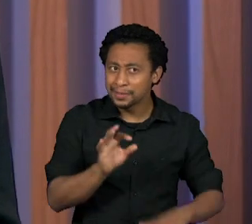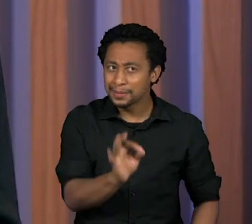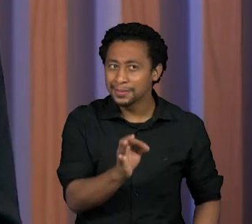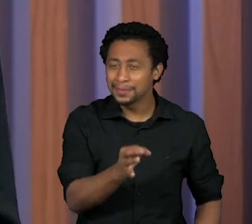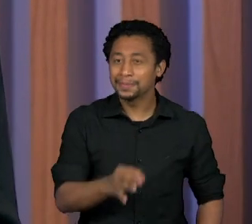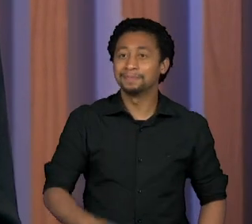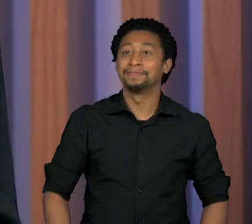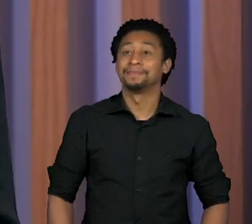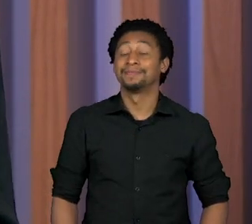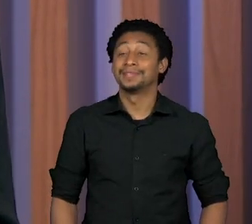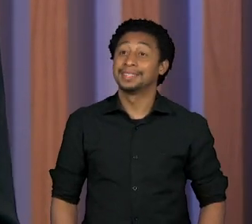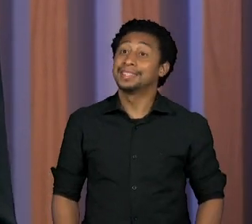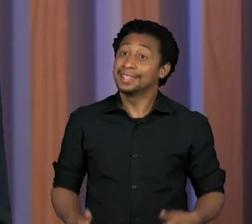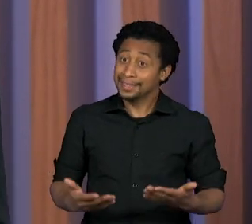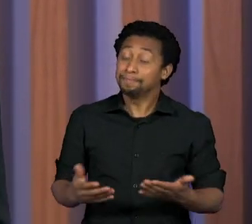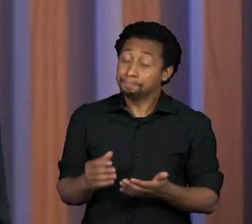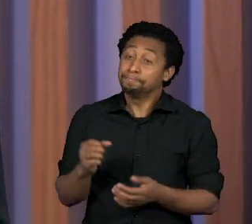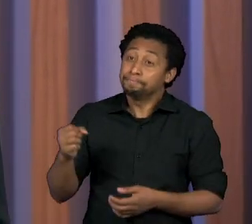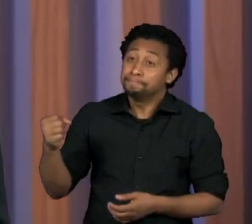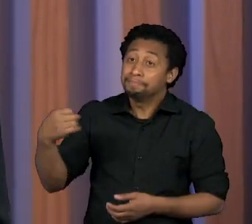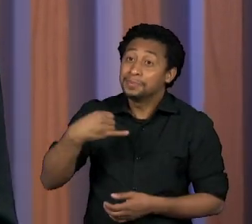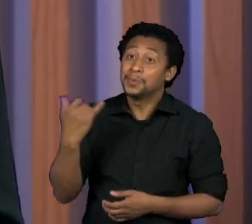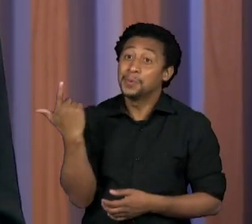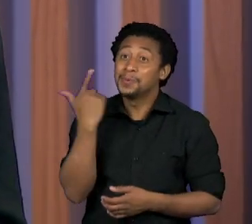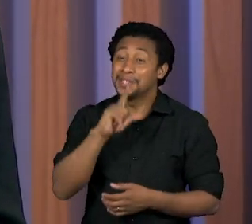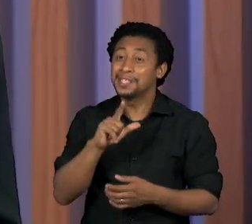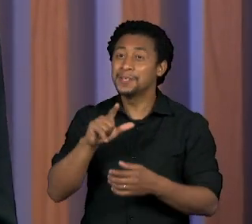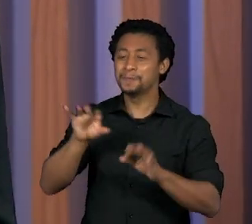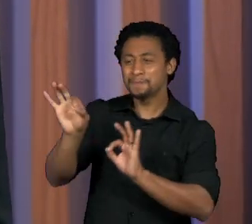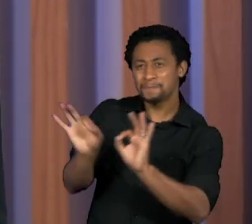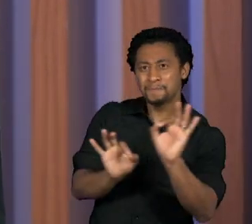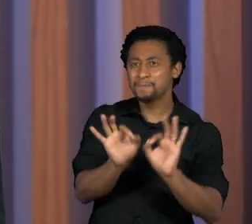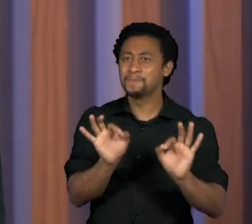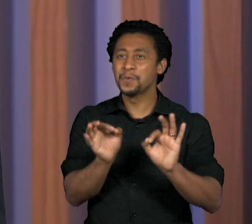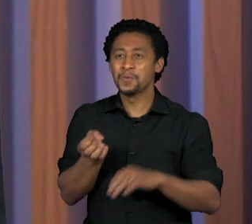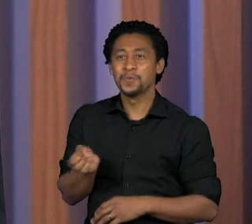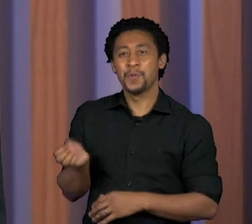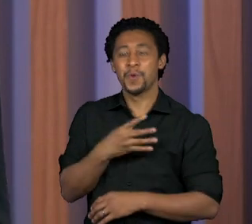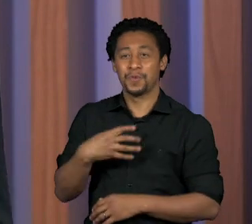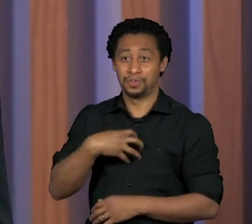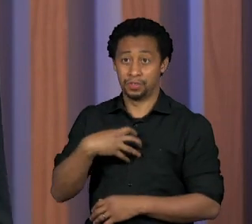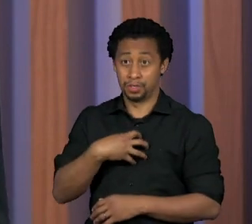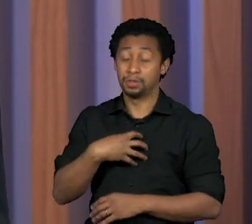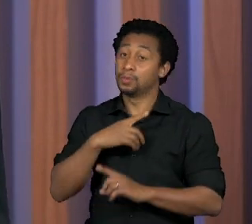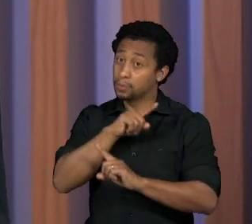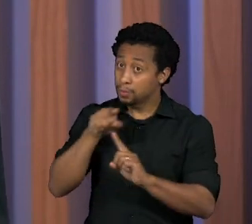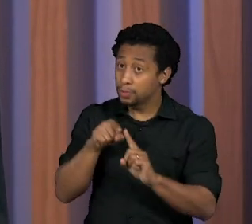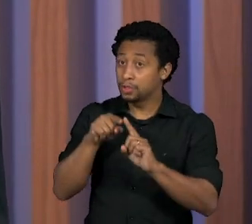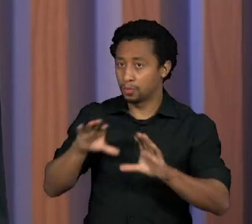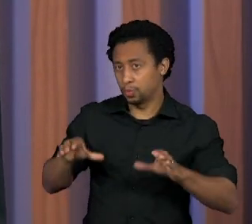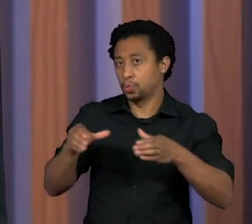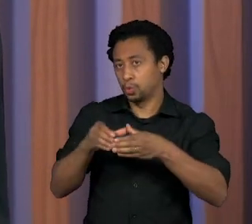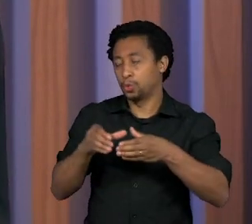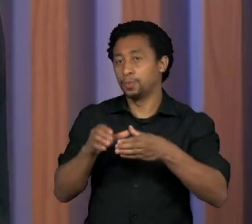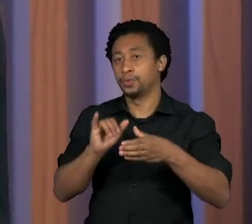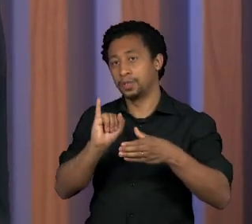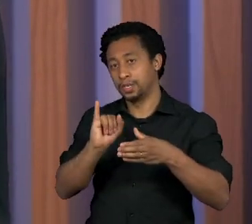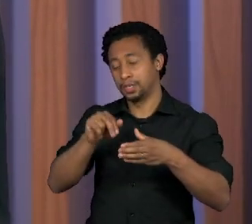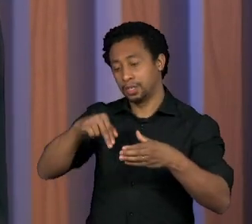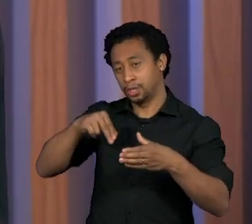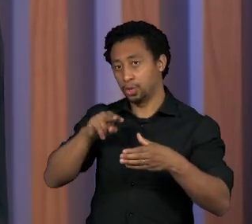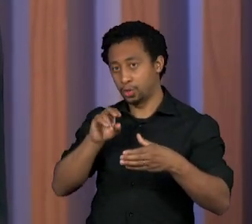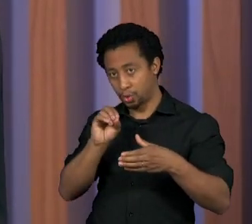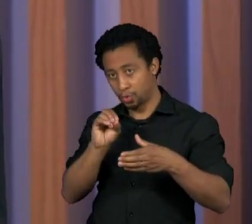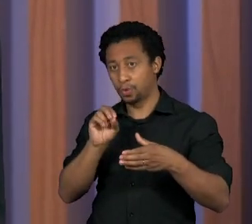nosso objetivo, através da Orquestra Contemporânea Inovare, é trazer o público jovem para a música de